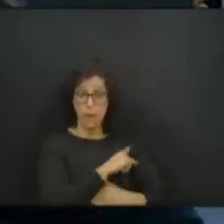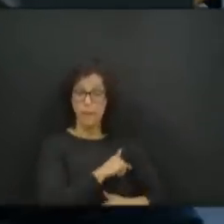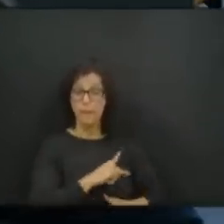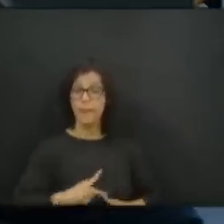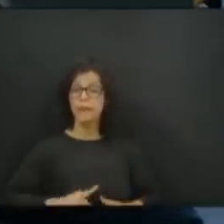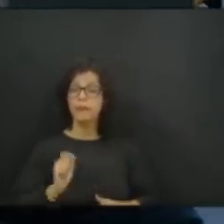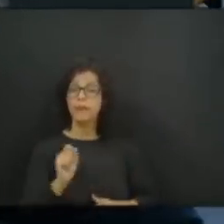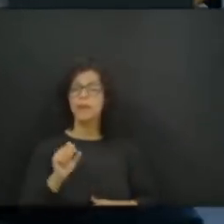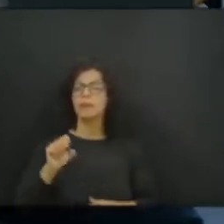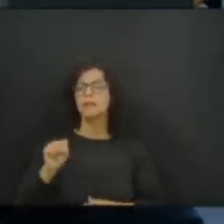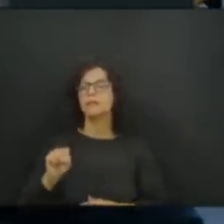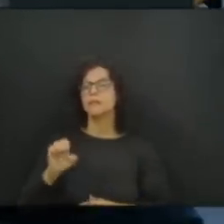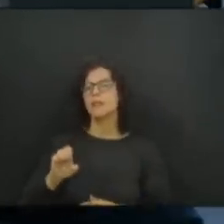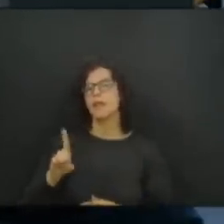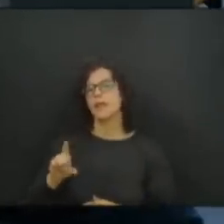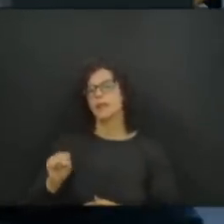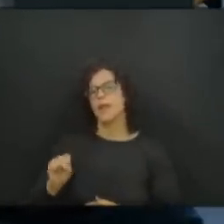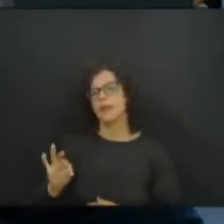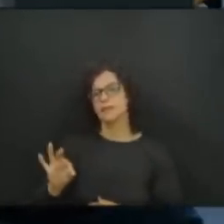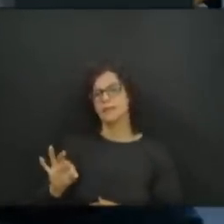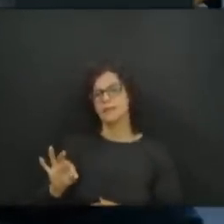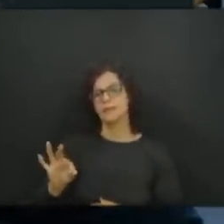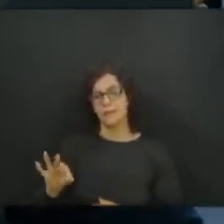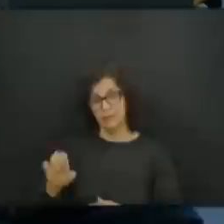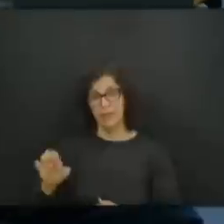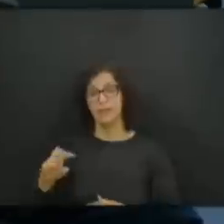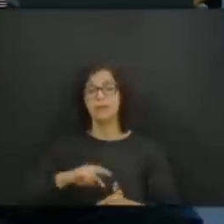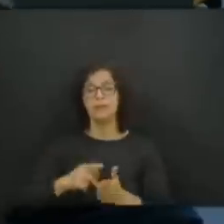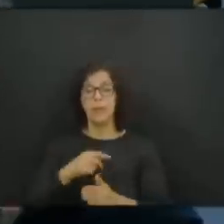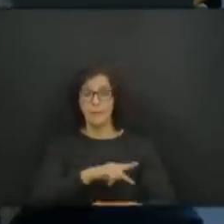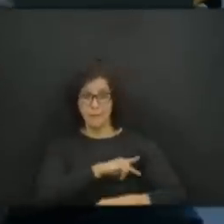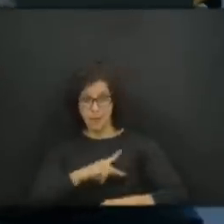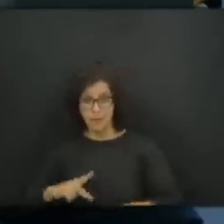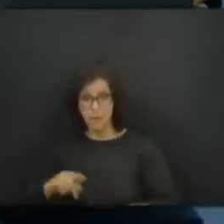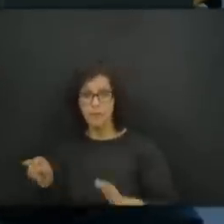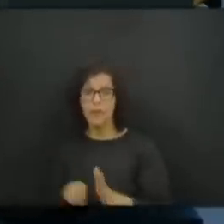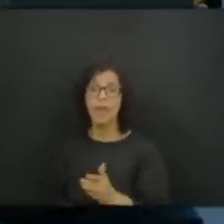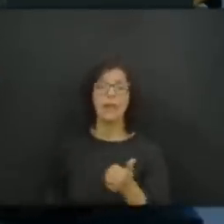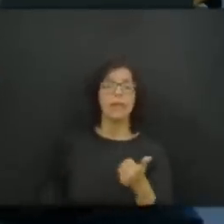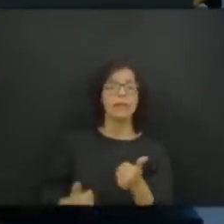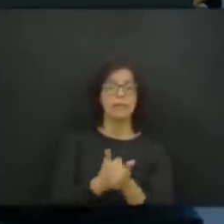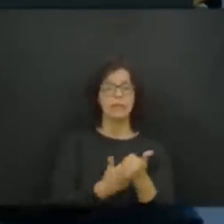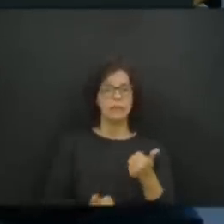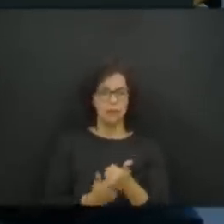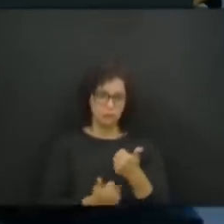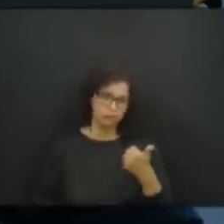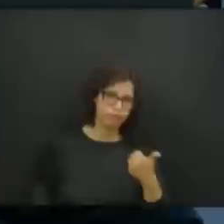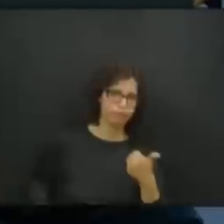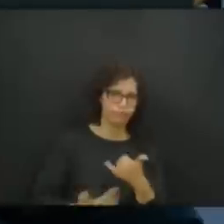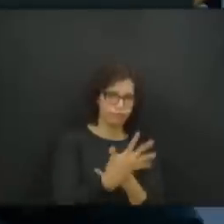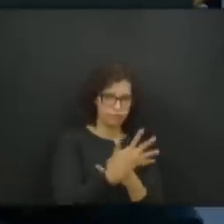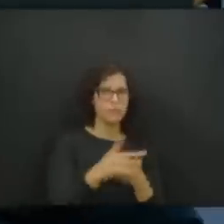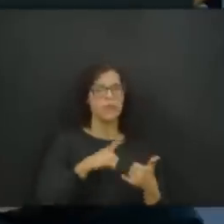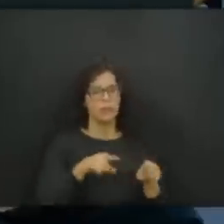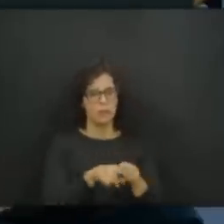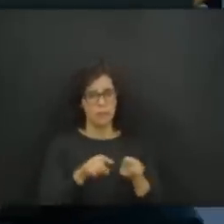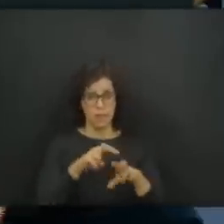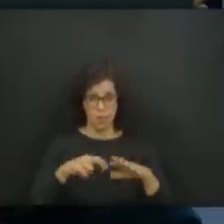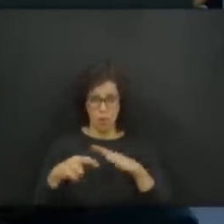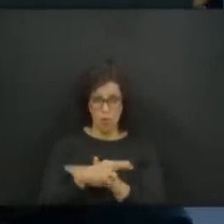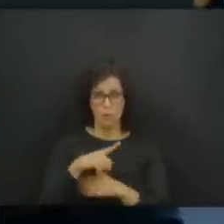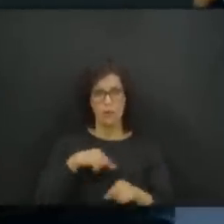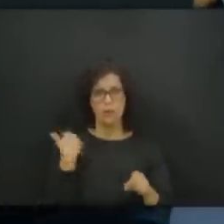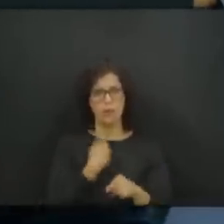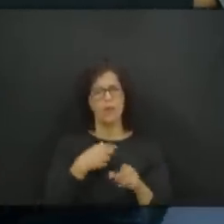pela sedest pelo órgão ambiental a gente tem e das prefeituras no Concelho a gente tem um